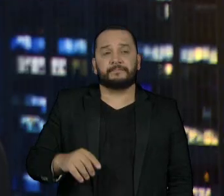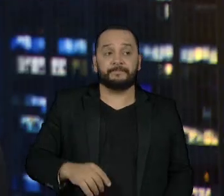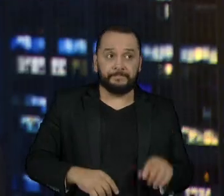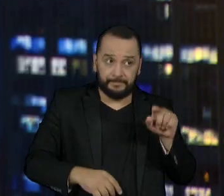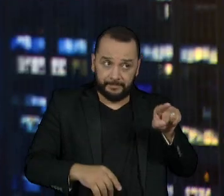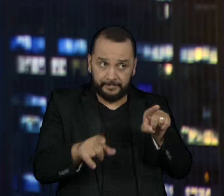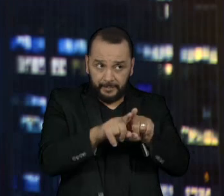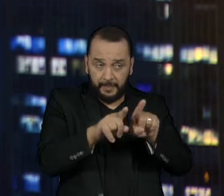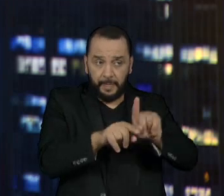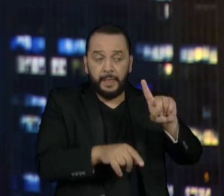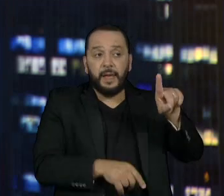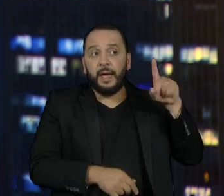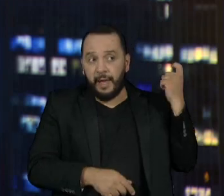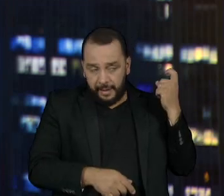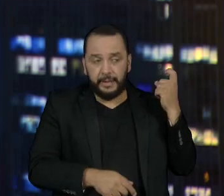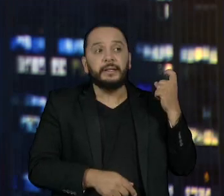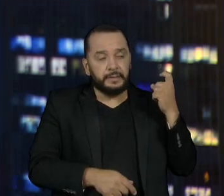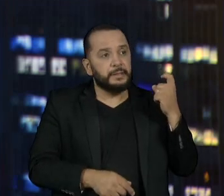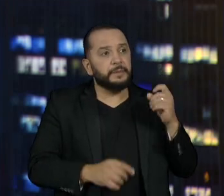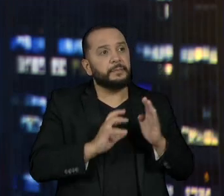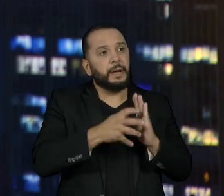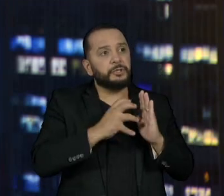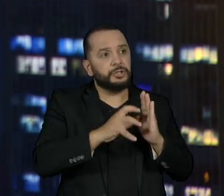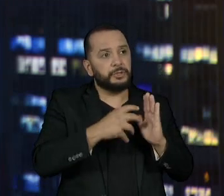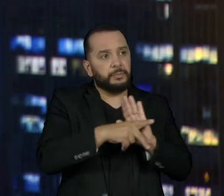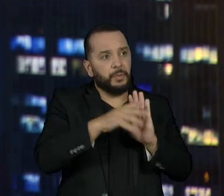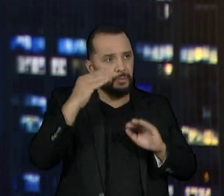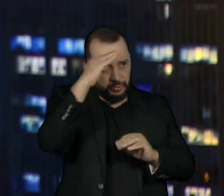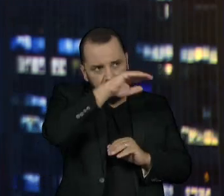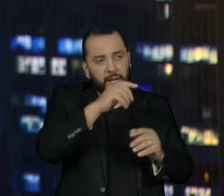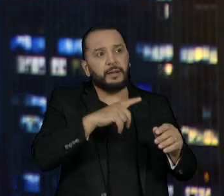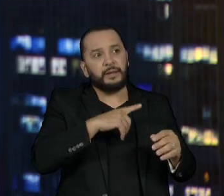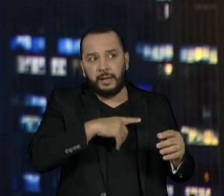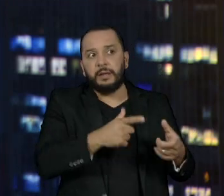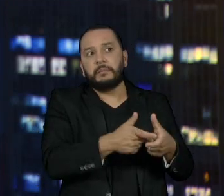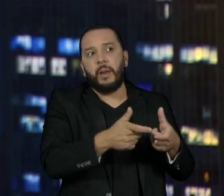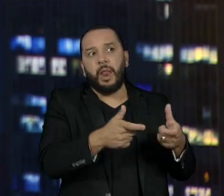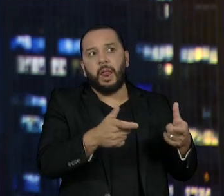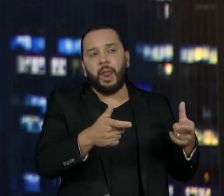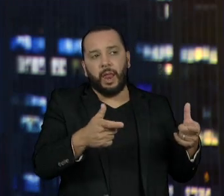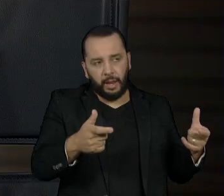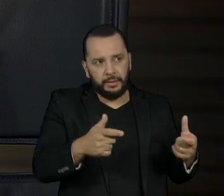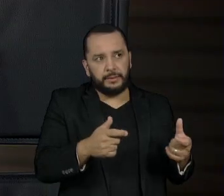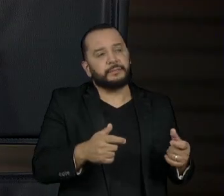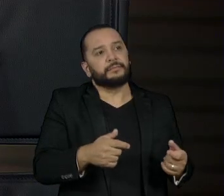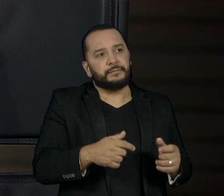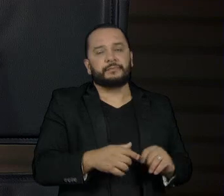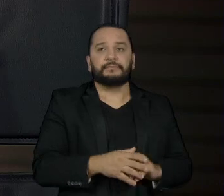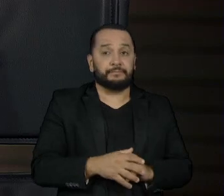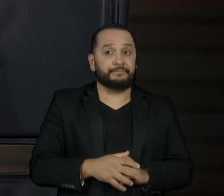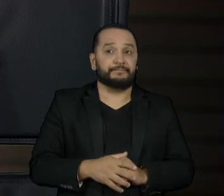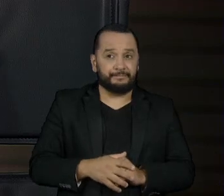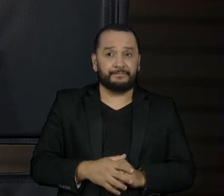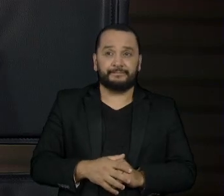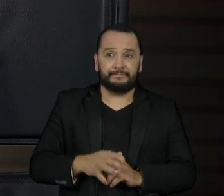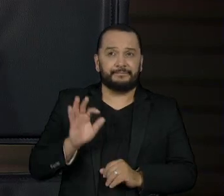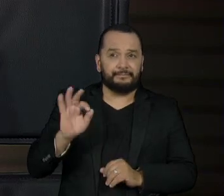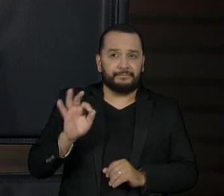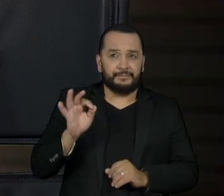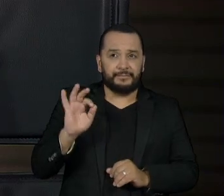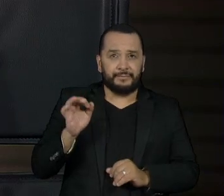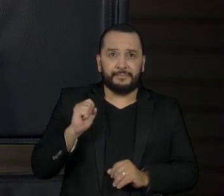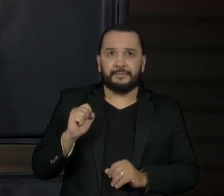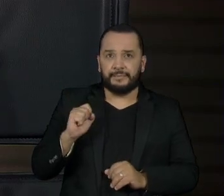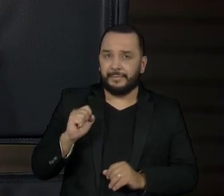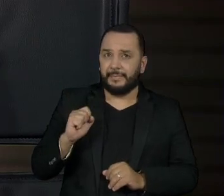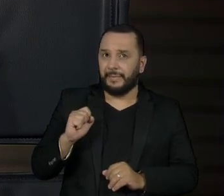do presidente aí cresceu também bastante, né? Comparado aí às últimas eleições. A gente precisa, assim,